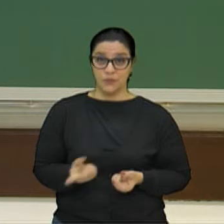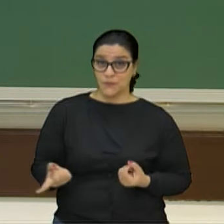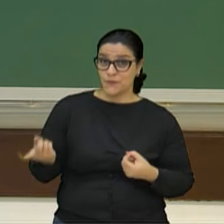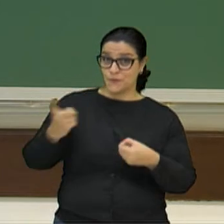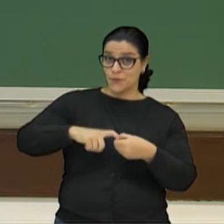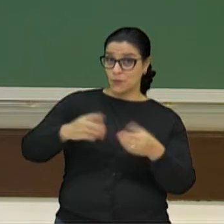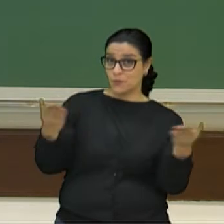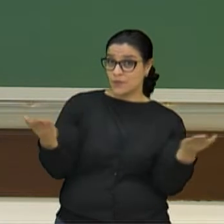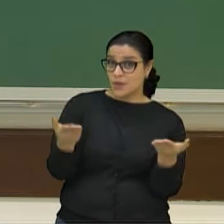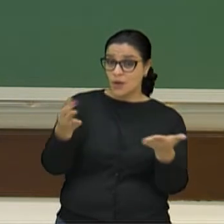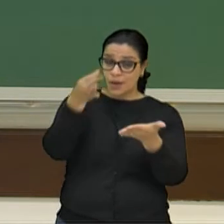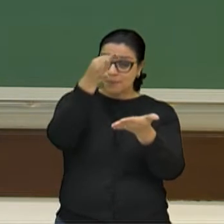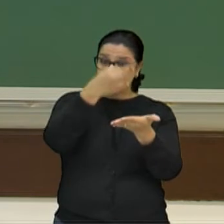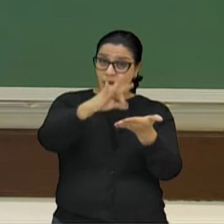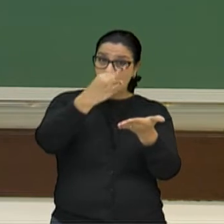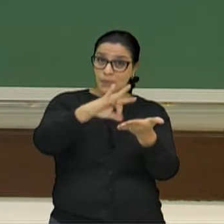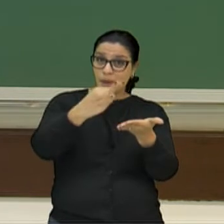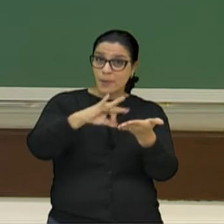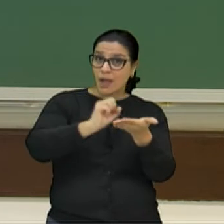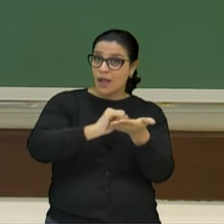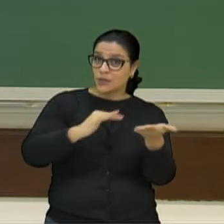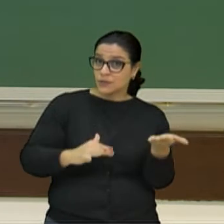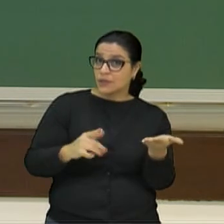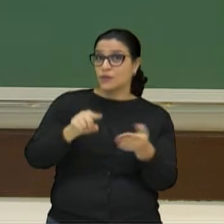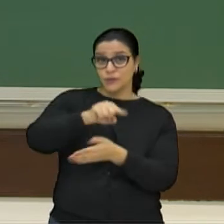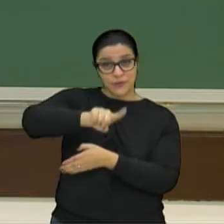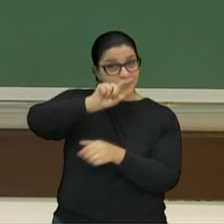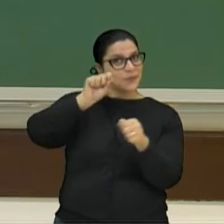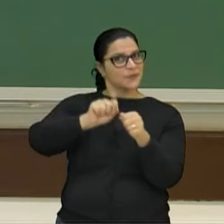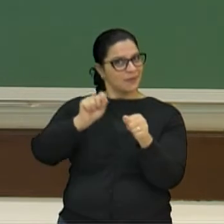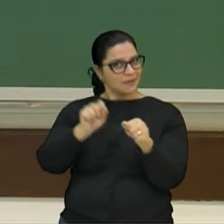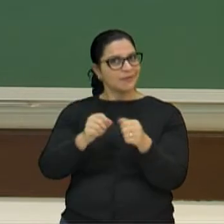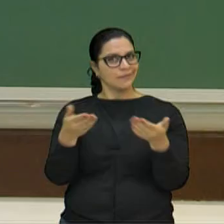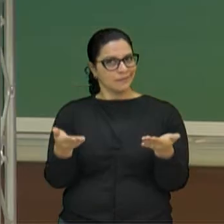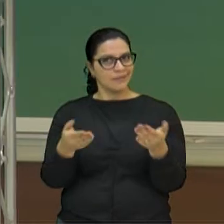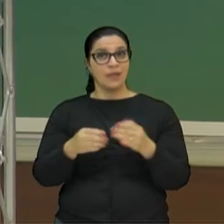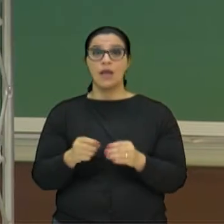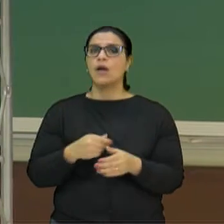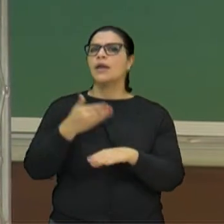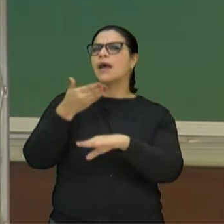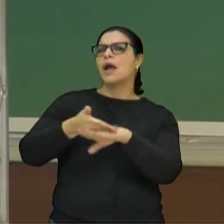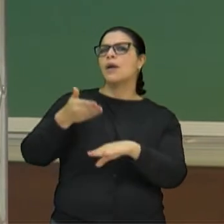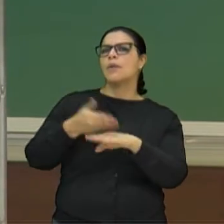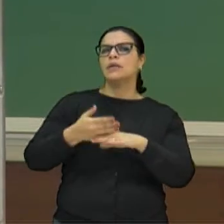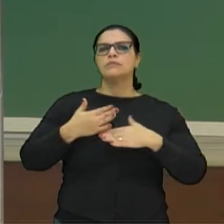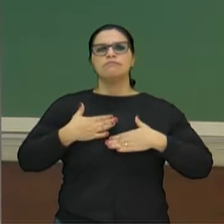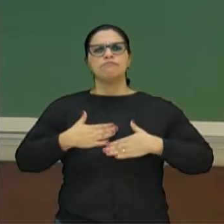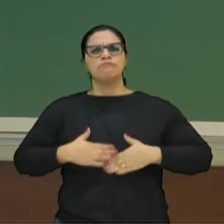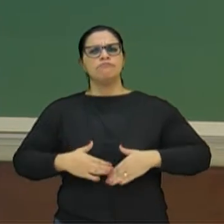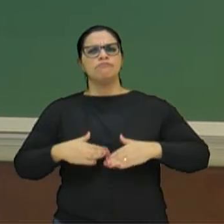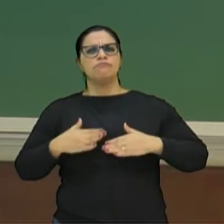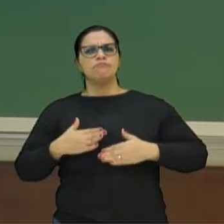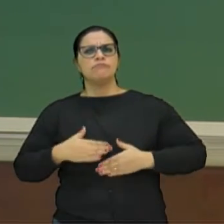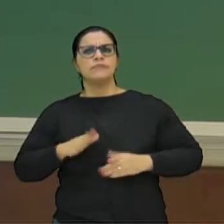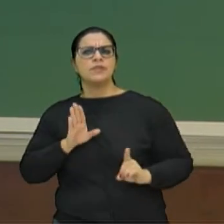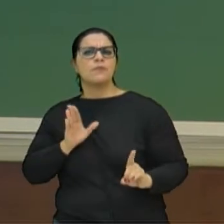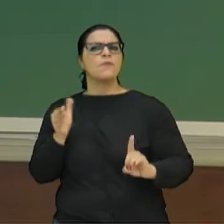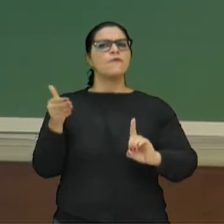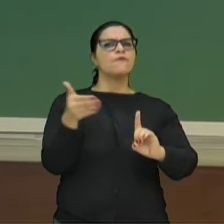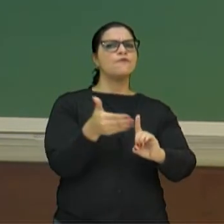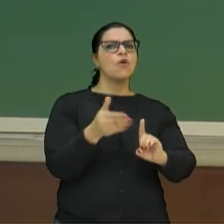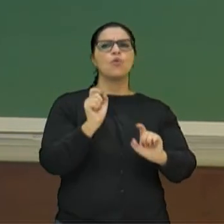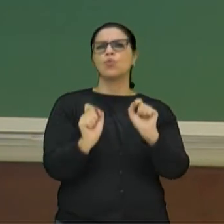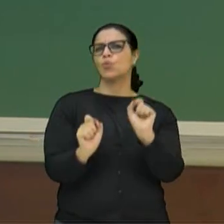Voltando então para a correção da nossa atividade que tínhamos deixado aqui para vocês, que era o quê? A prática do relaxamento tem como principal